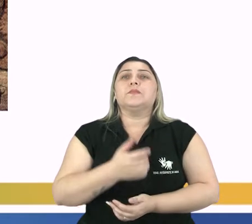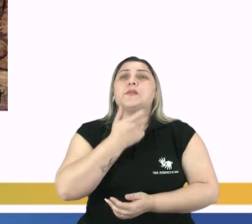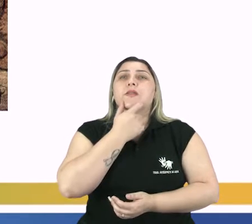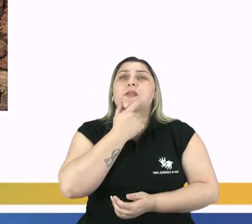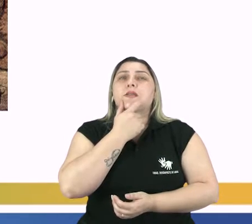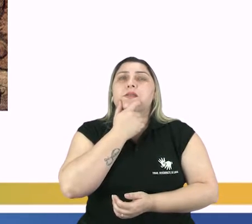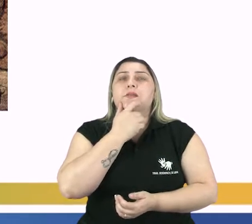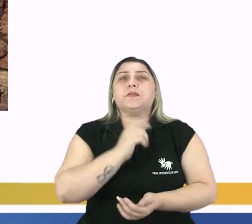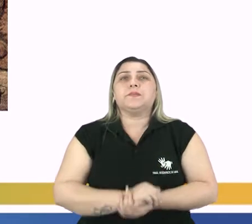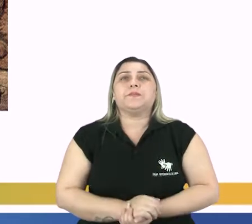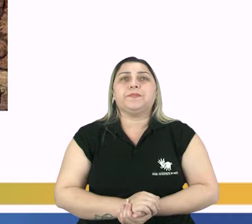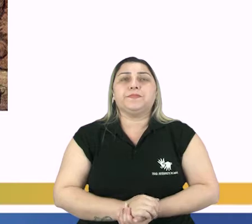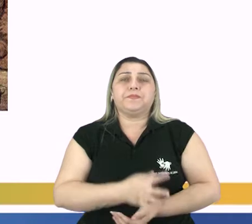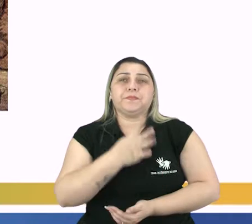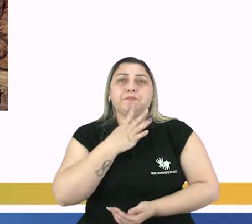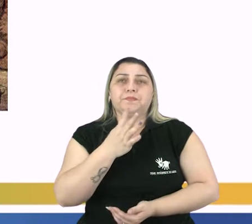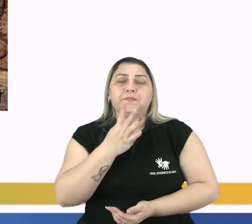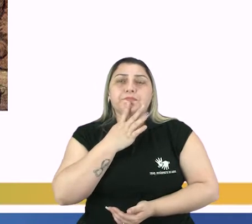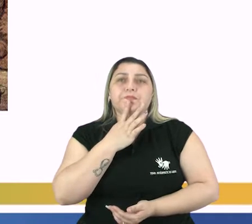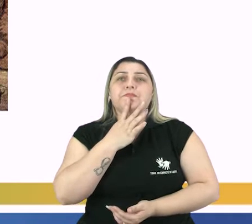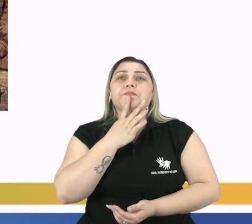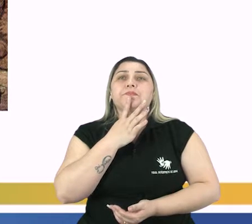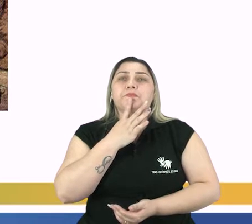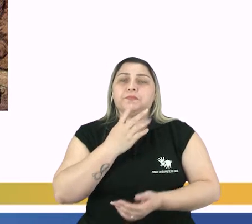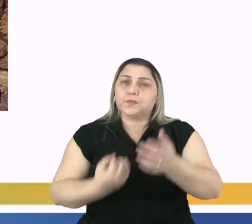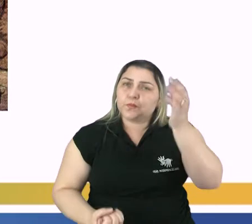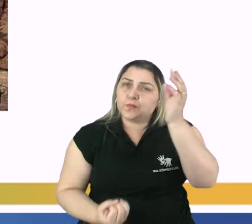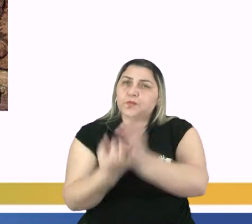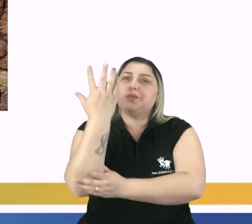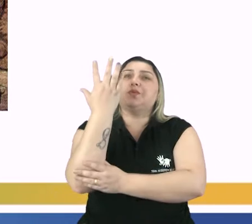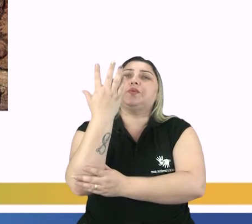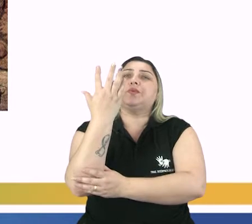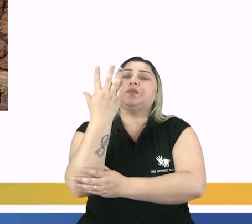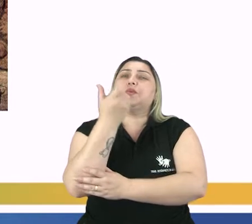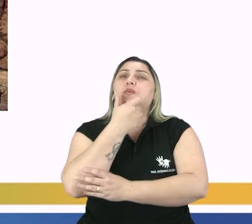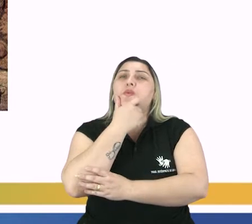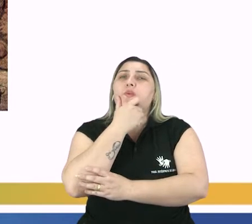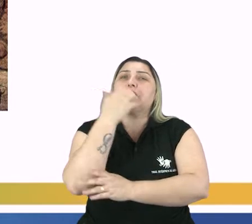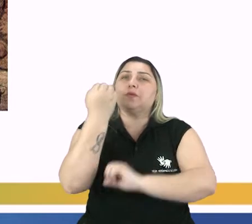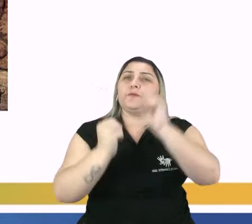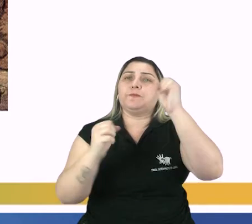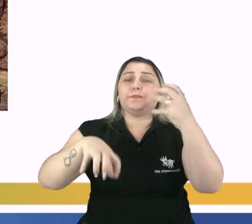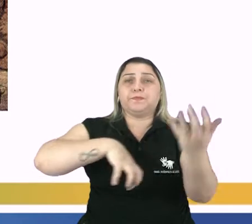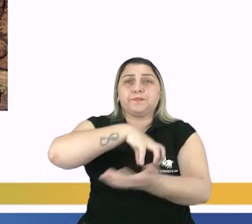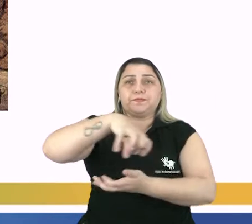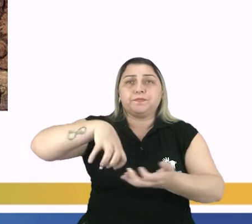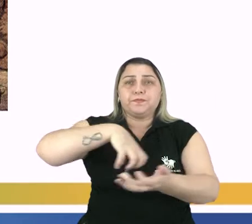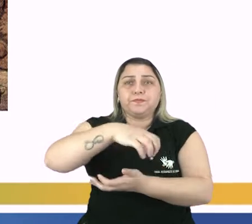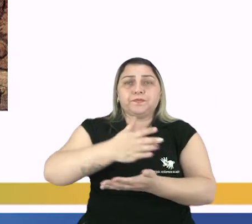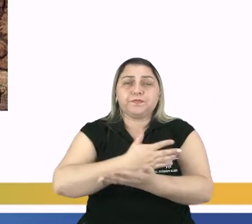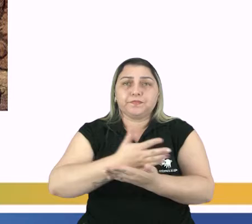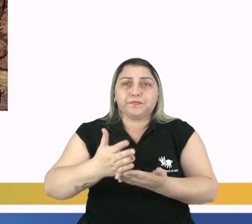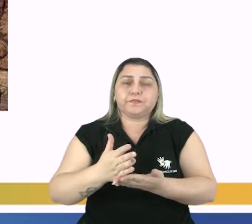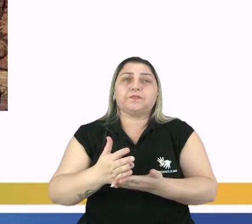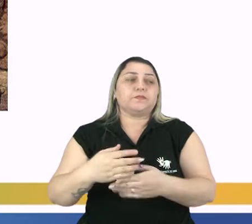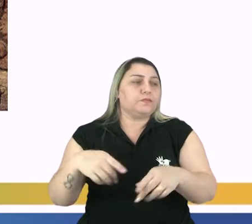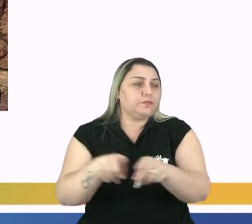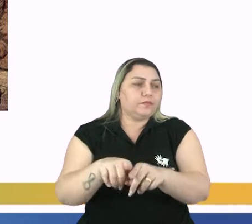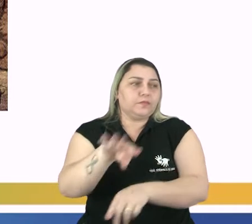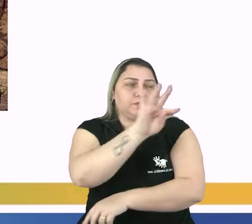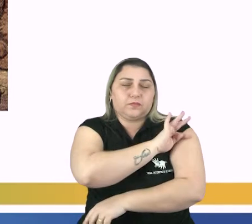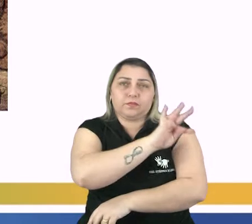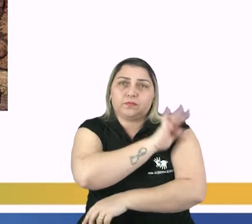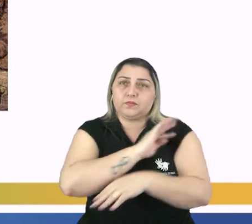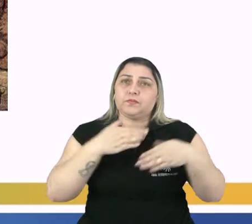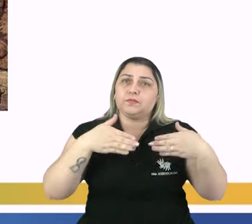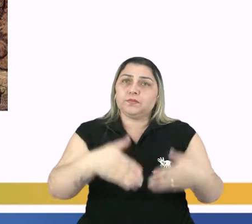Inglaterra. A Inglaterra é conhecida como o berço da Revolução Industrial. Foi lá que começou a Revolução Industrial. Foi lá que essa tecnologia